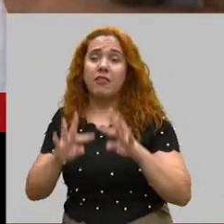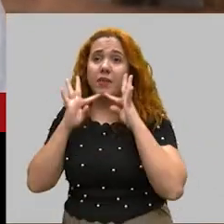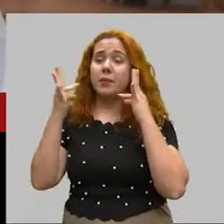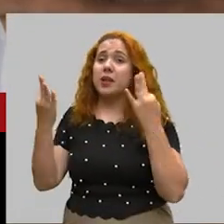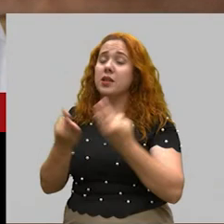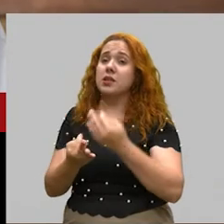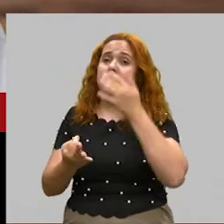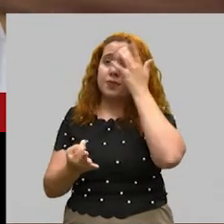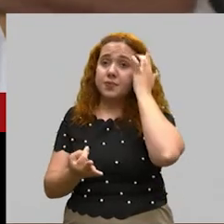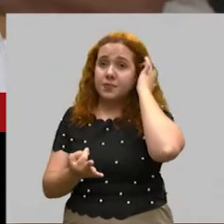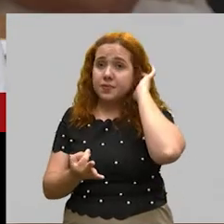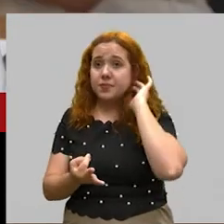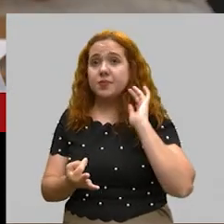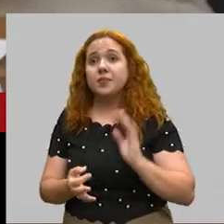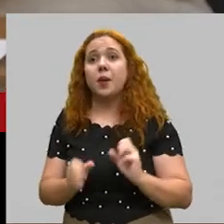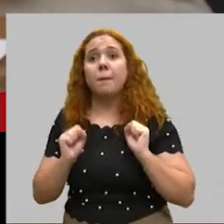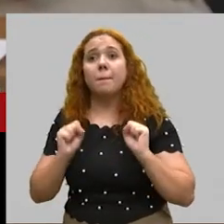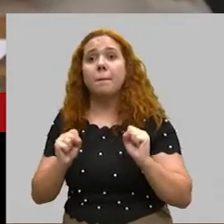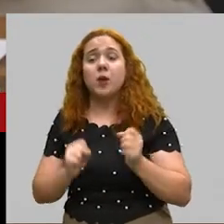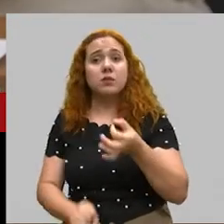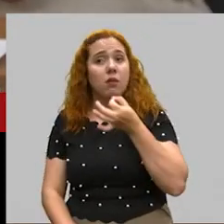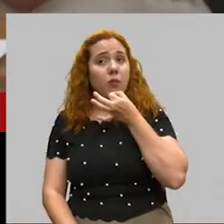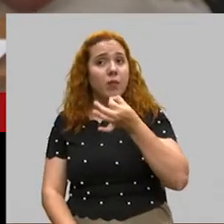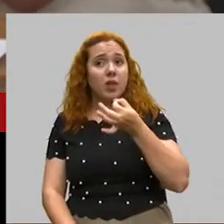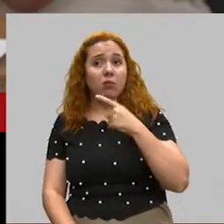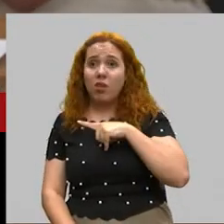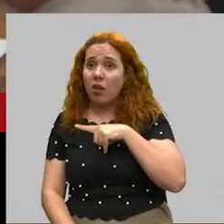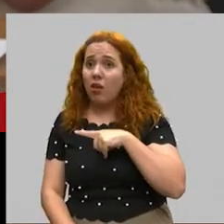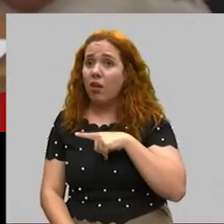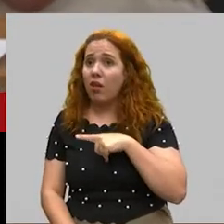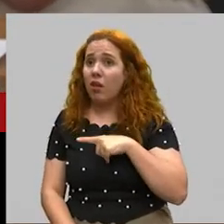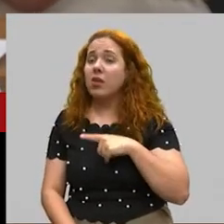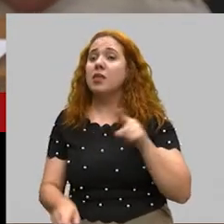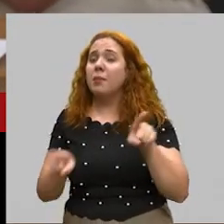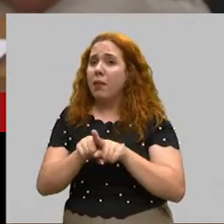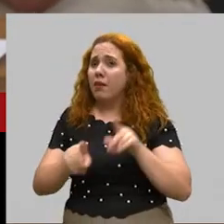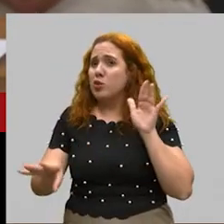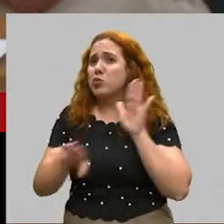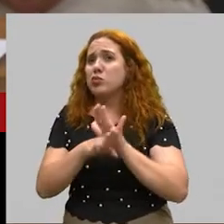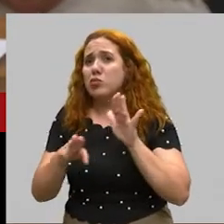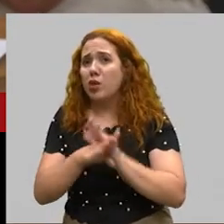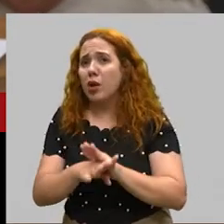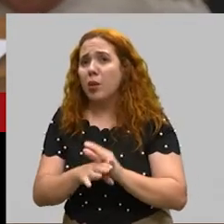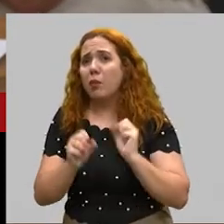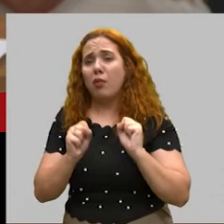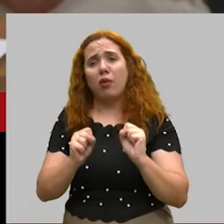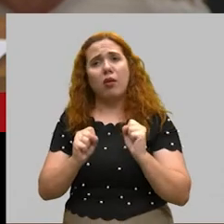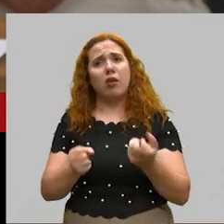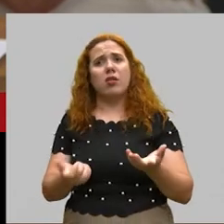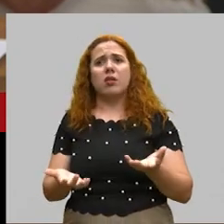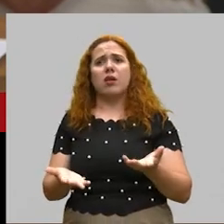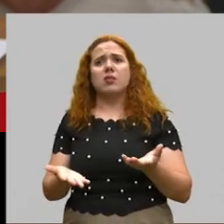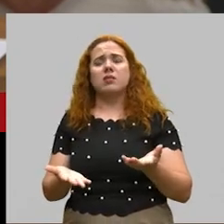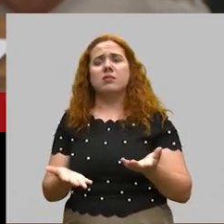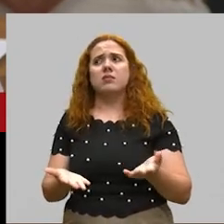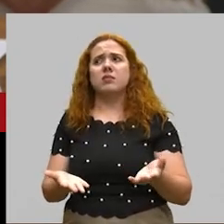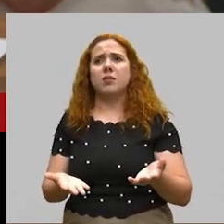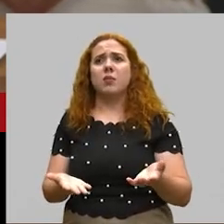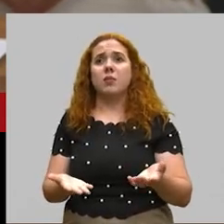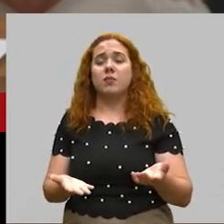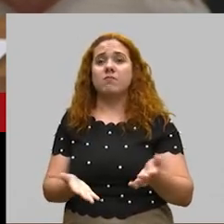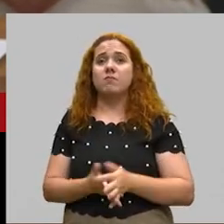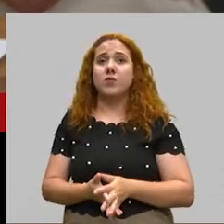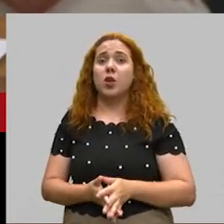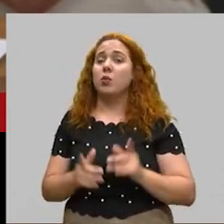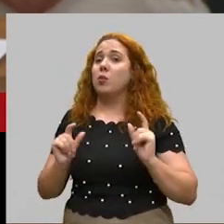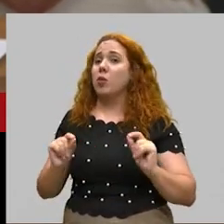possa eh opinar que a família possa participar daquilo que é do interesse das